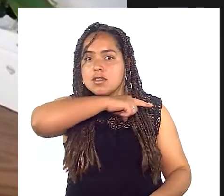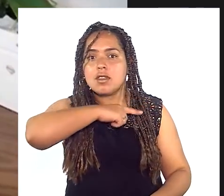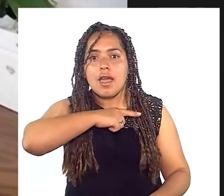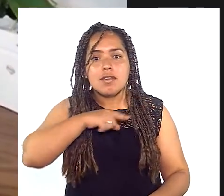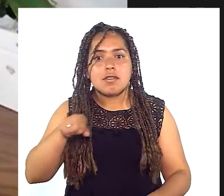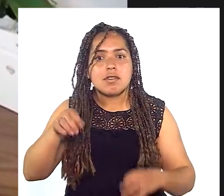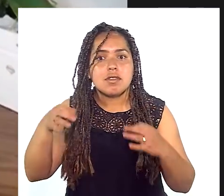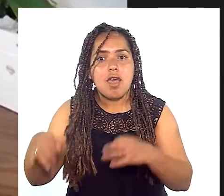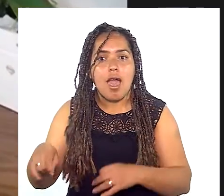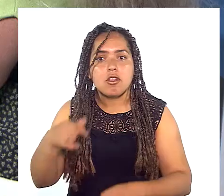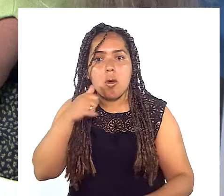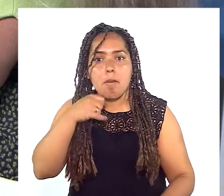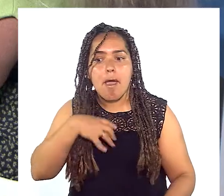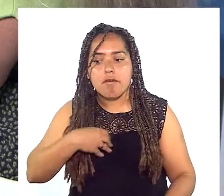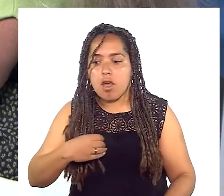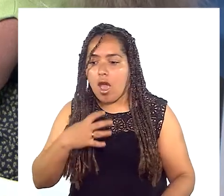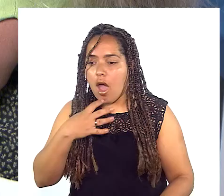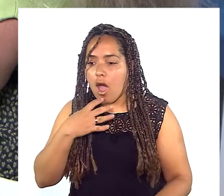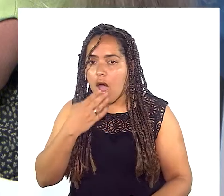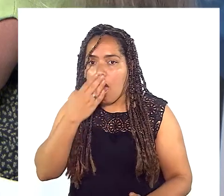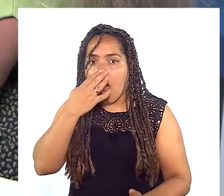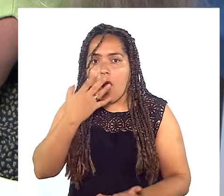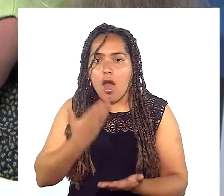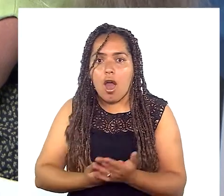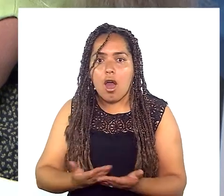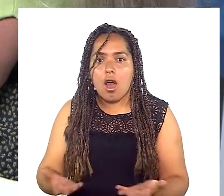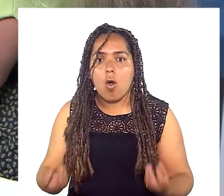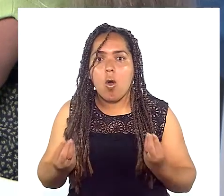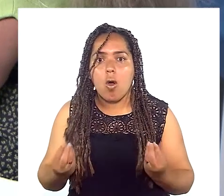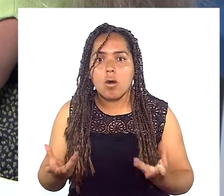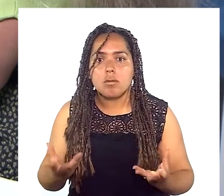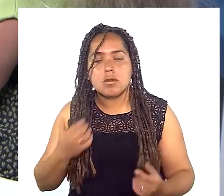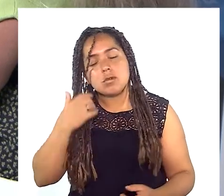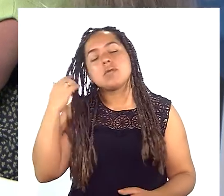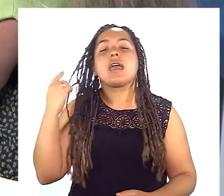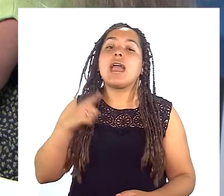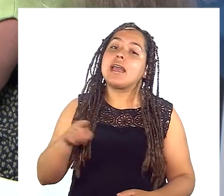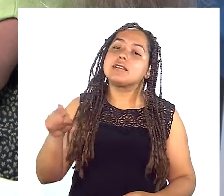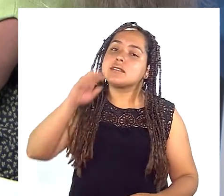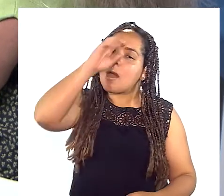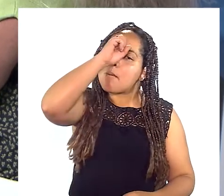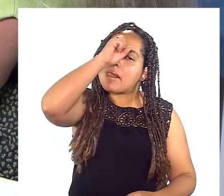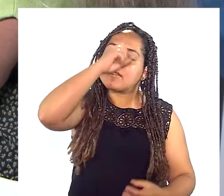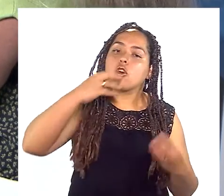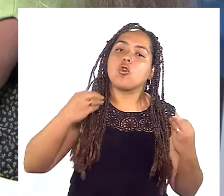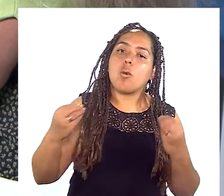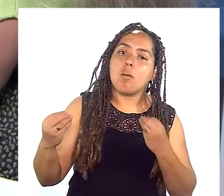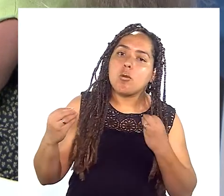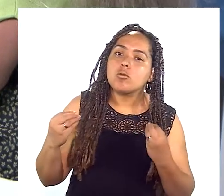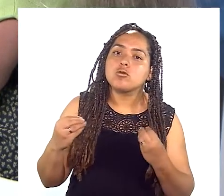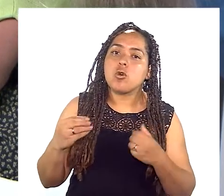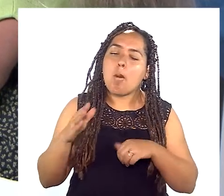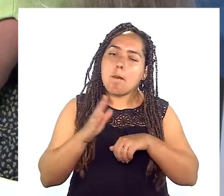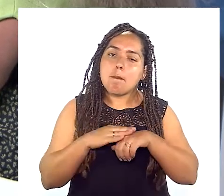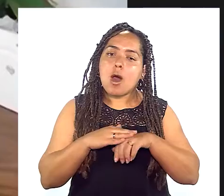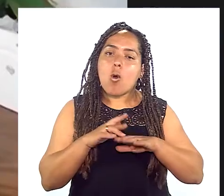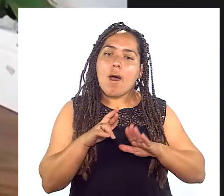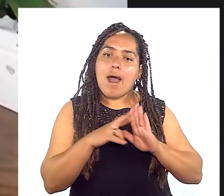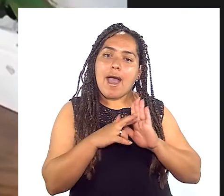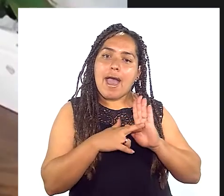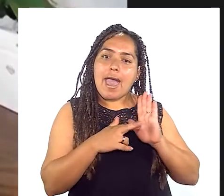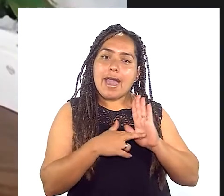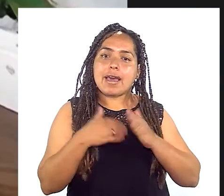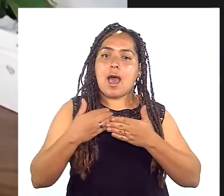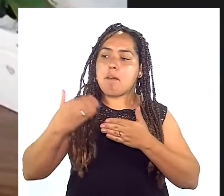cotovelo. Olha. E a gente tem o hábito de espirrar na mão, né, de tossir, e eles aprenderam muito. Essa nova geração, eles vão aprender medidas